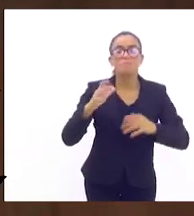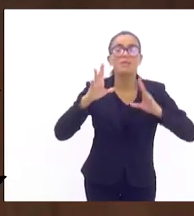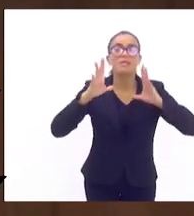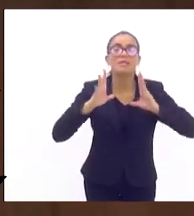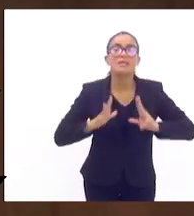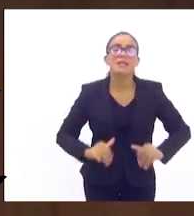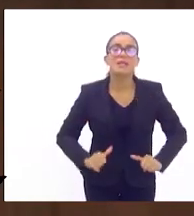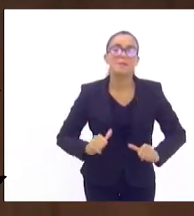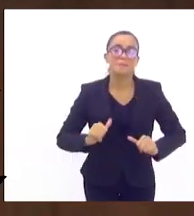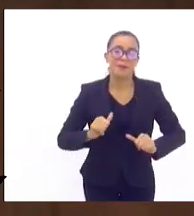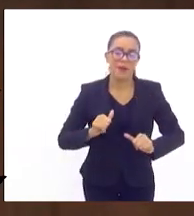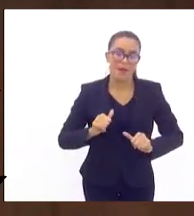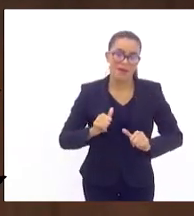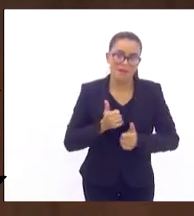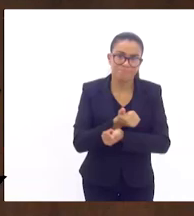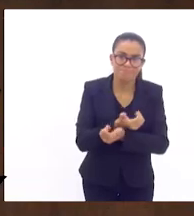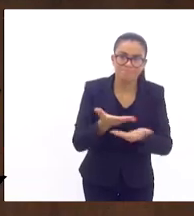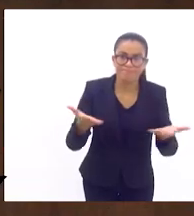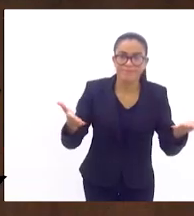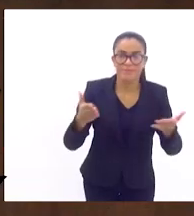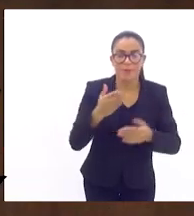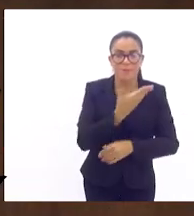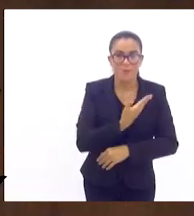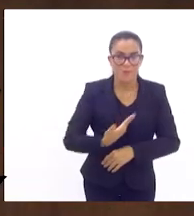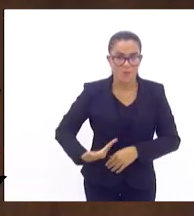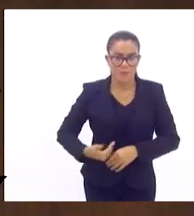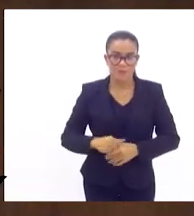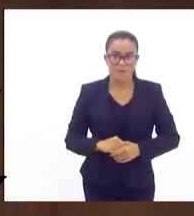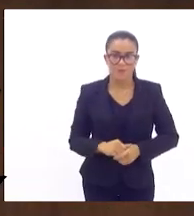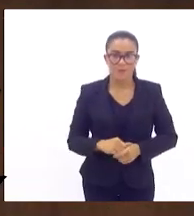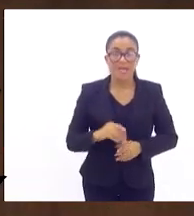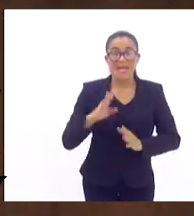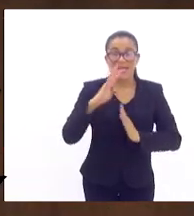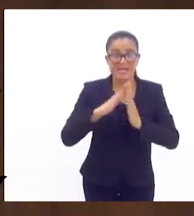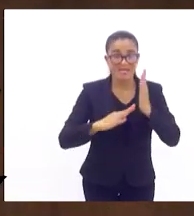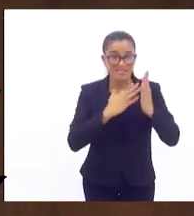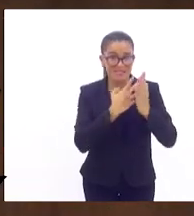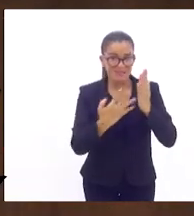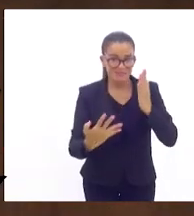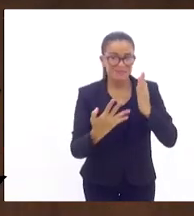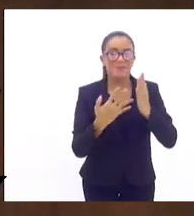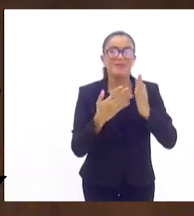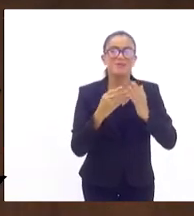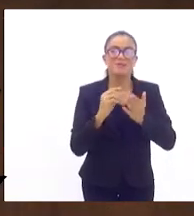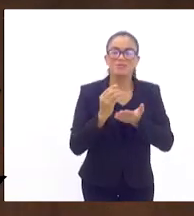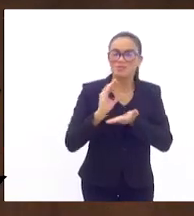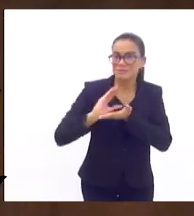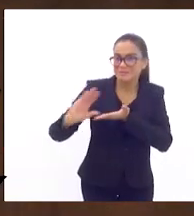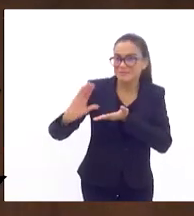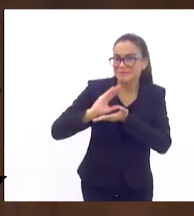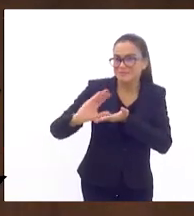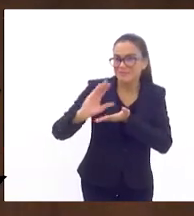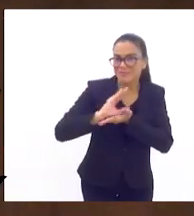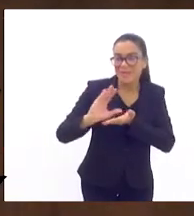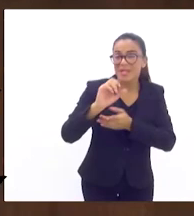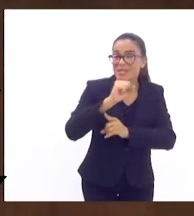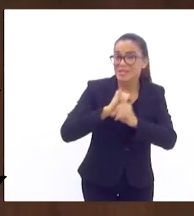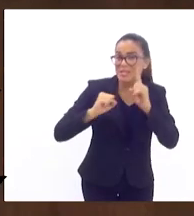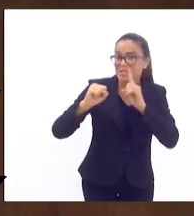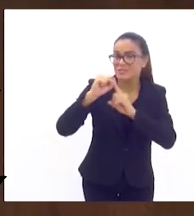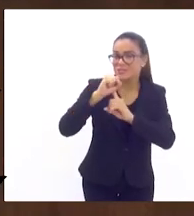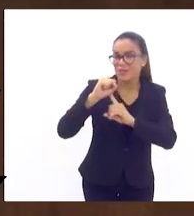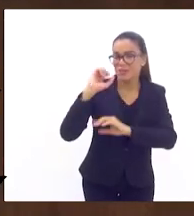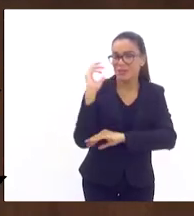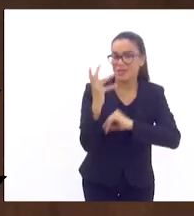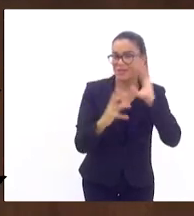manancial de abastecimento público que atende 9 milhões de pessoas. Então, esse plano diretor de investimento ele tem uma lógica socioambiental por trás dele.